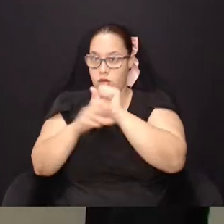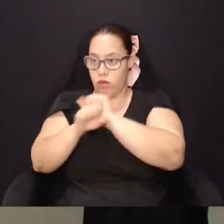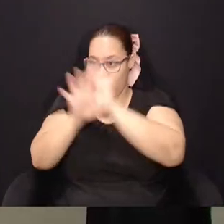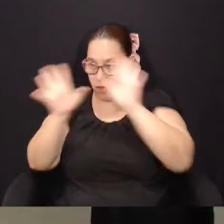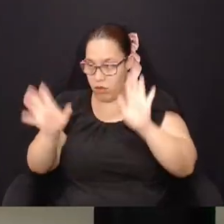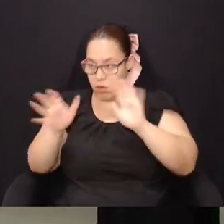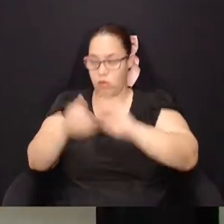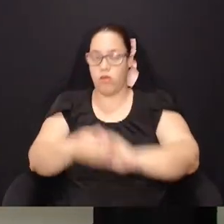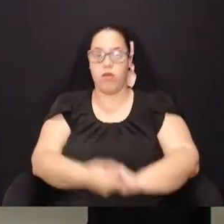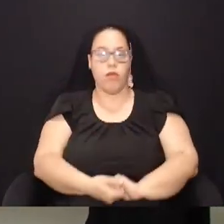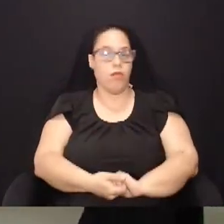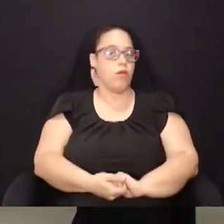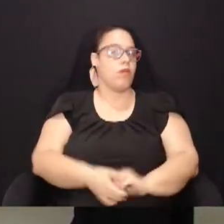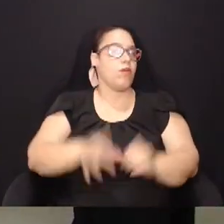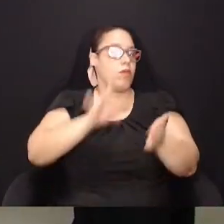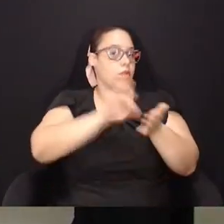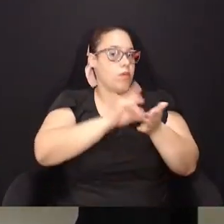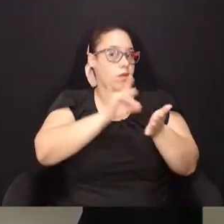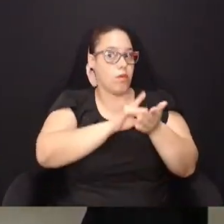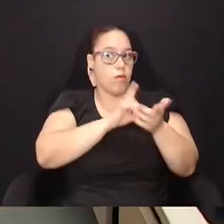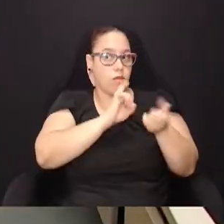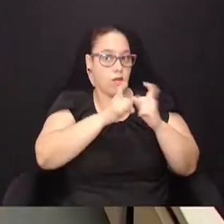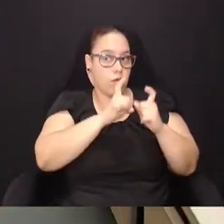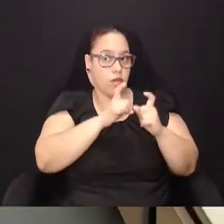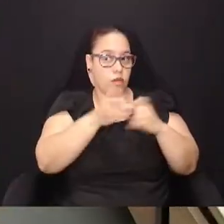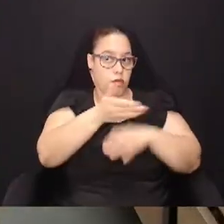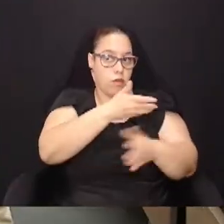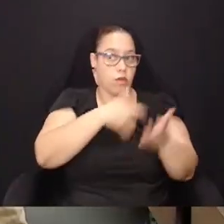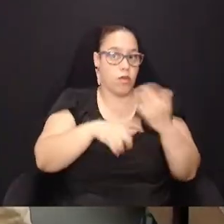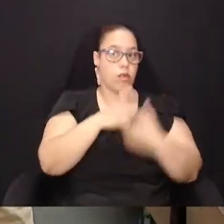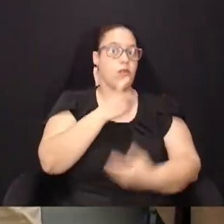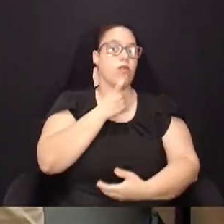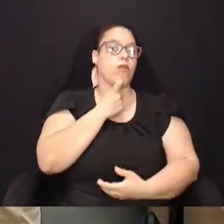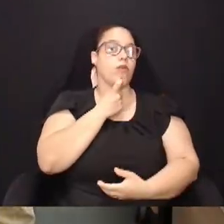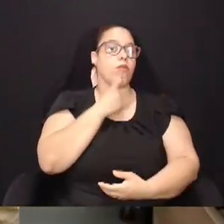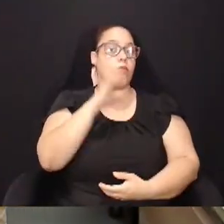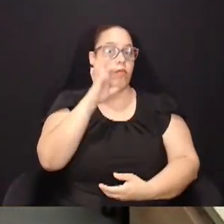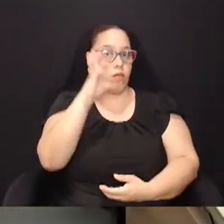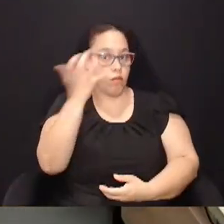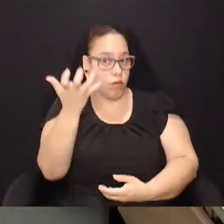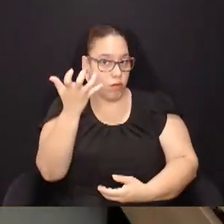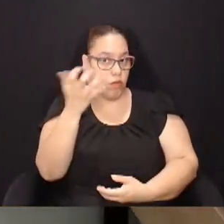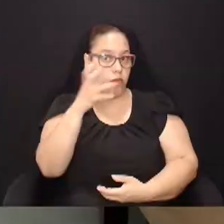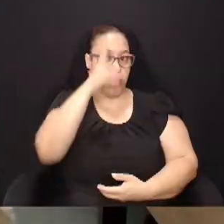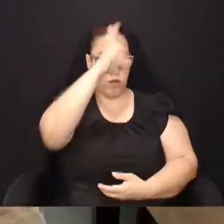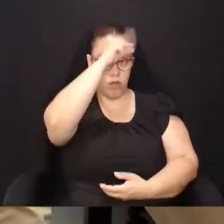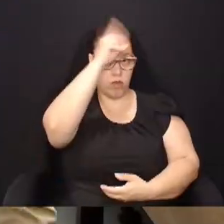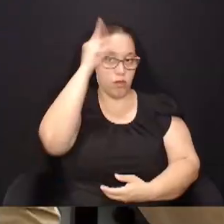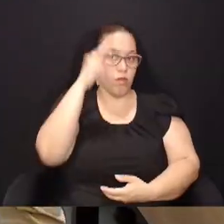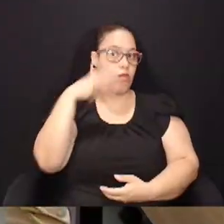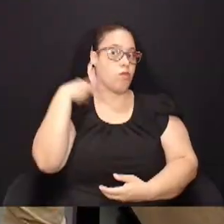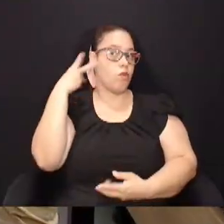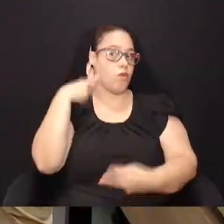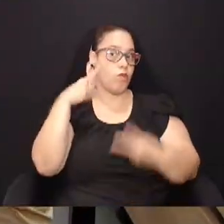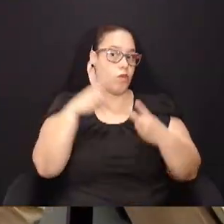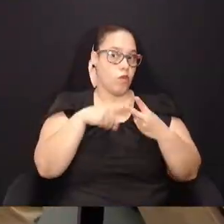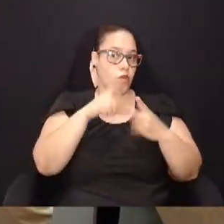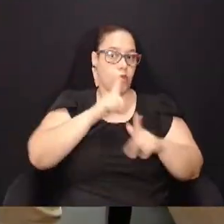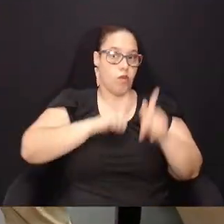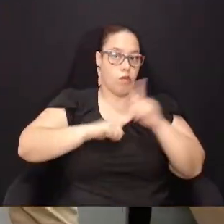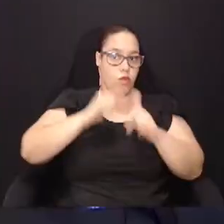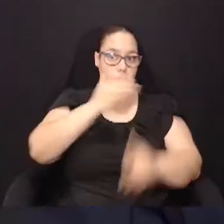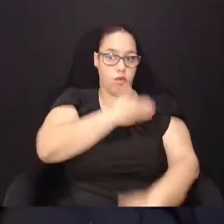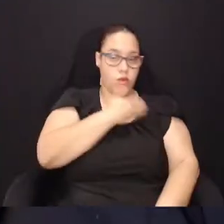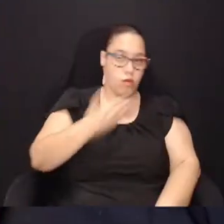A realização de uma sessão itinerante em Campinas vai permitir que prefeitos, vereadores, gestores públicos e a